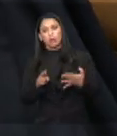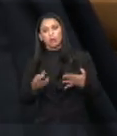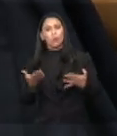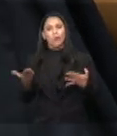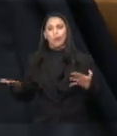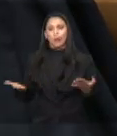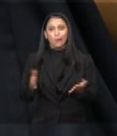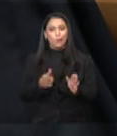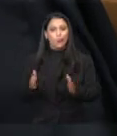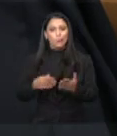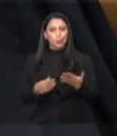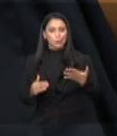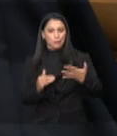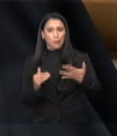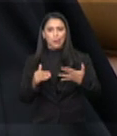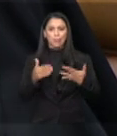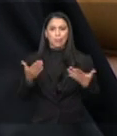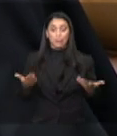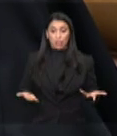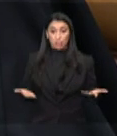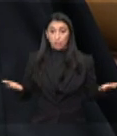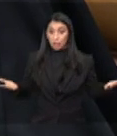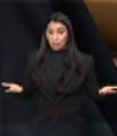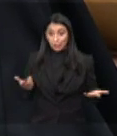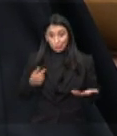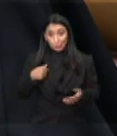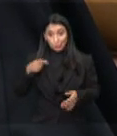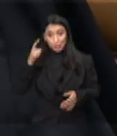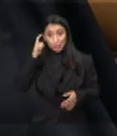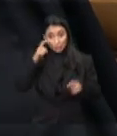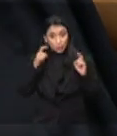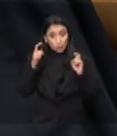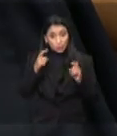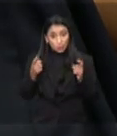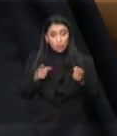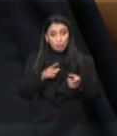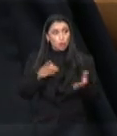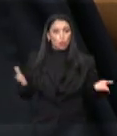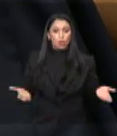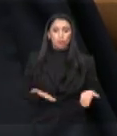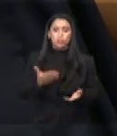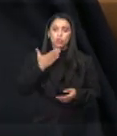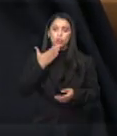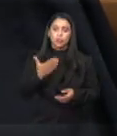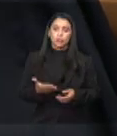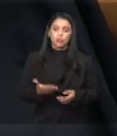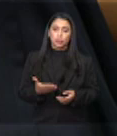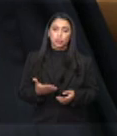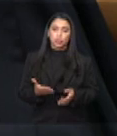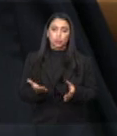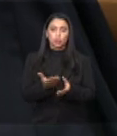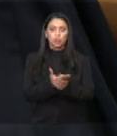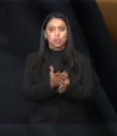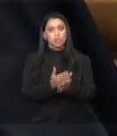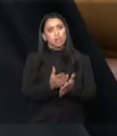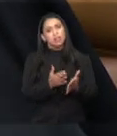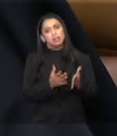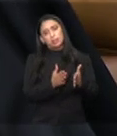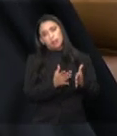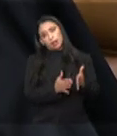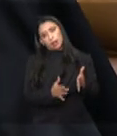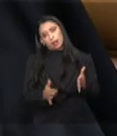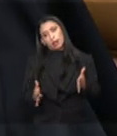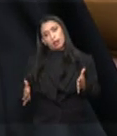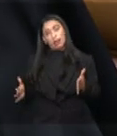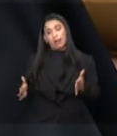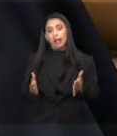minha preocupação também é essa, que hoje apareça um pedido num processo em tramitação numa Corte Superior que deseja